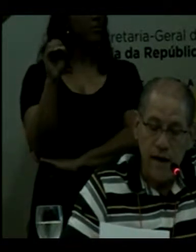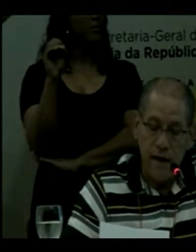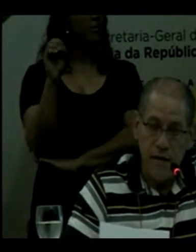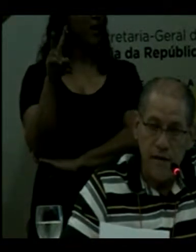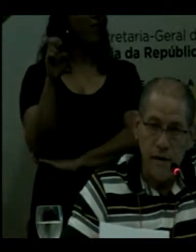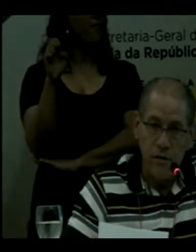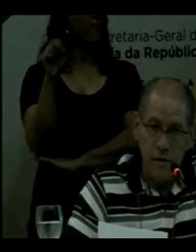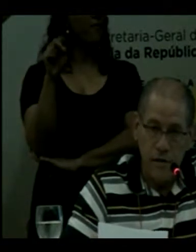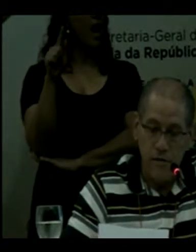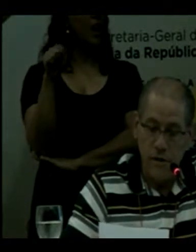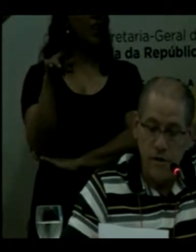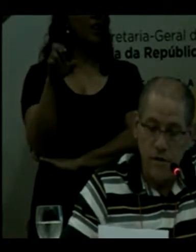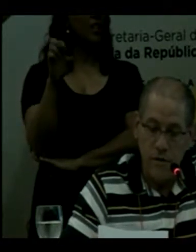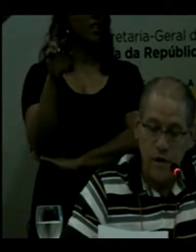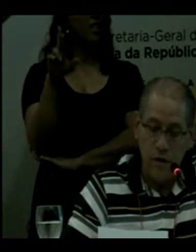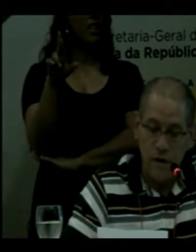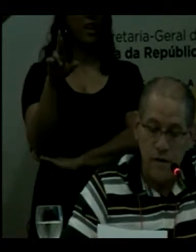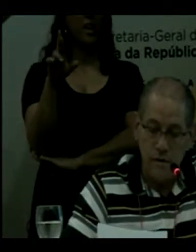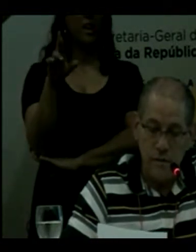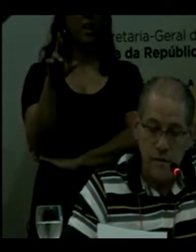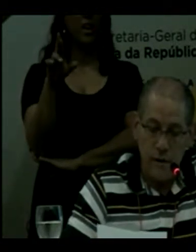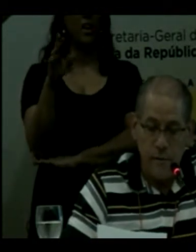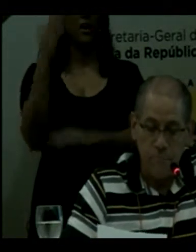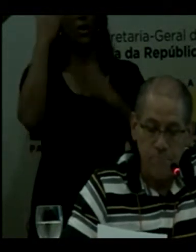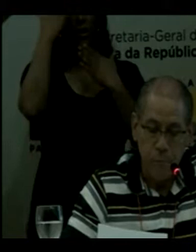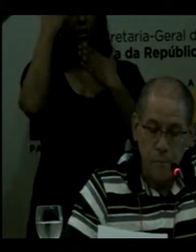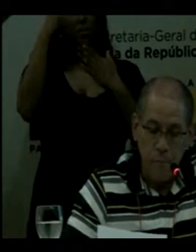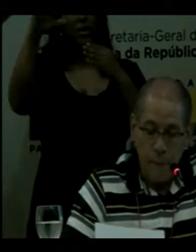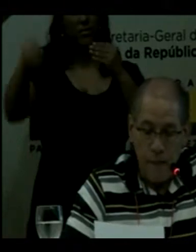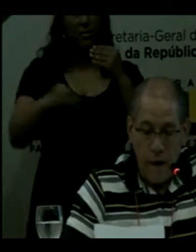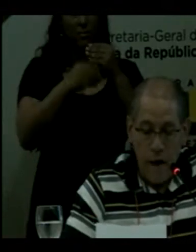e Wagner Caetano, que nós tivemos a honra de recebê-lo